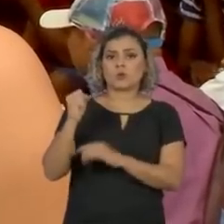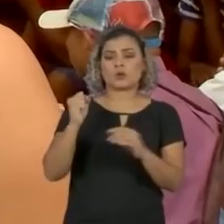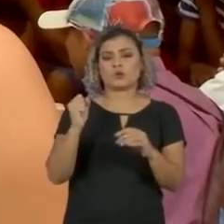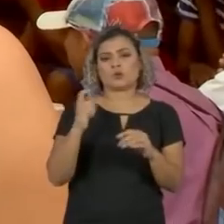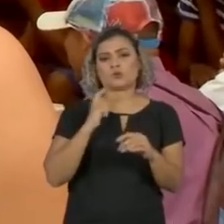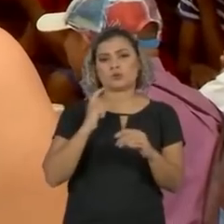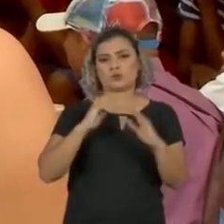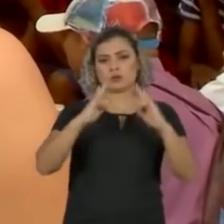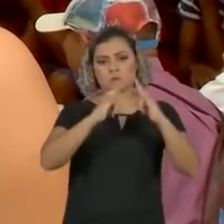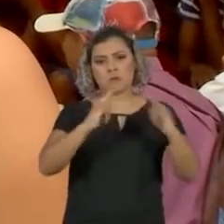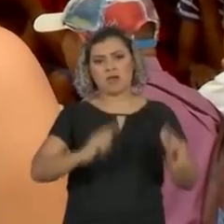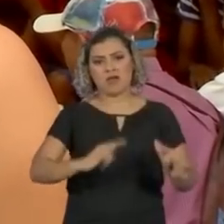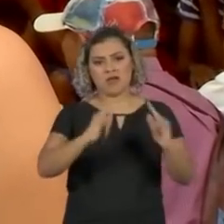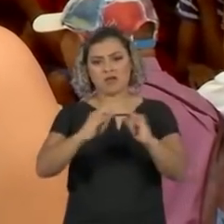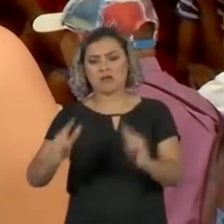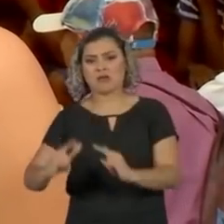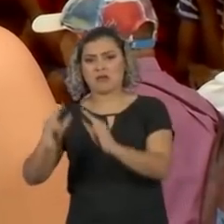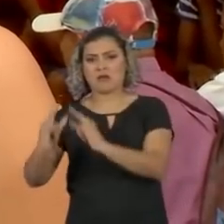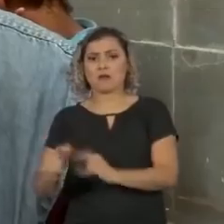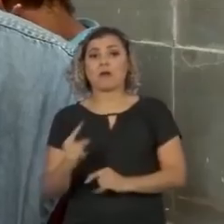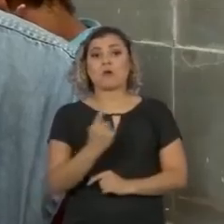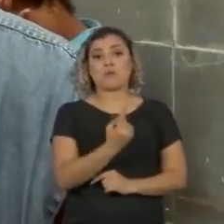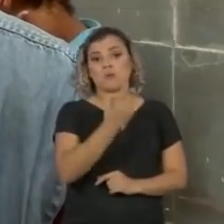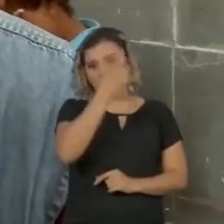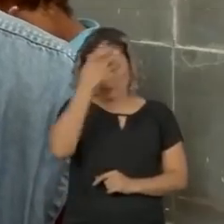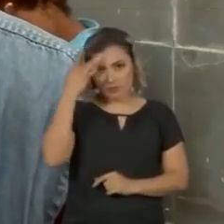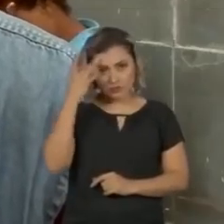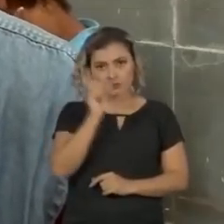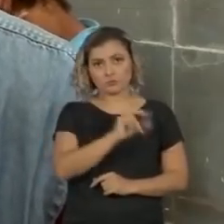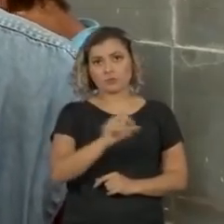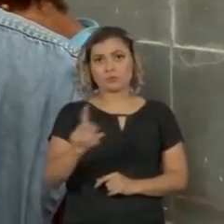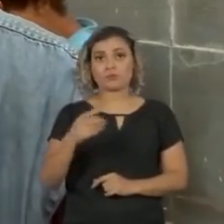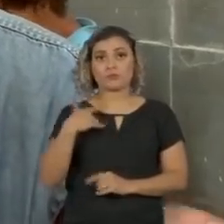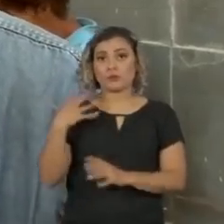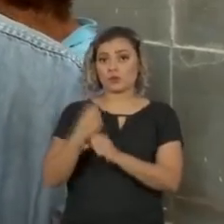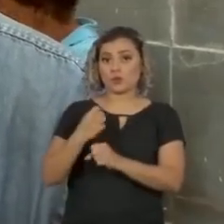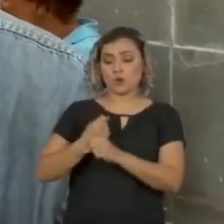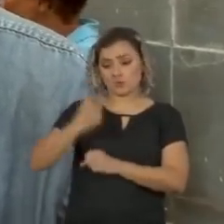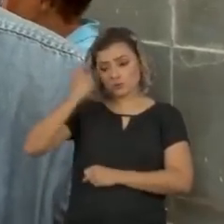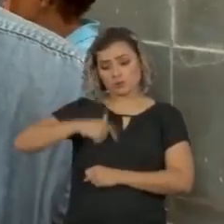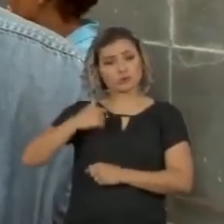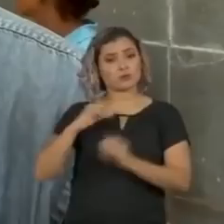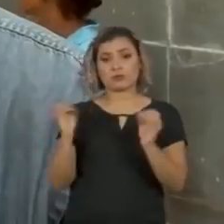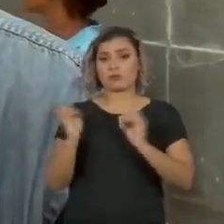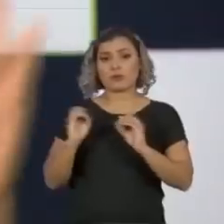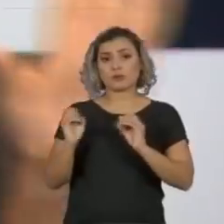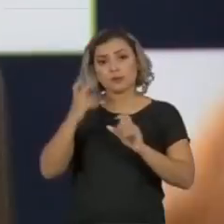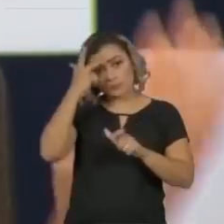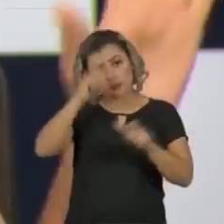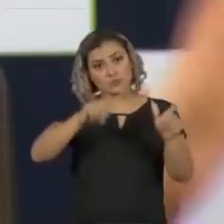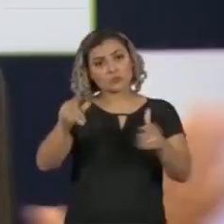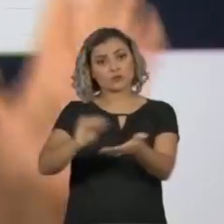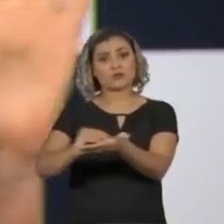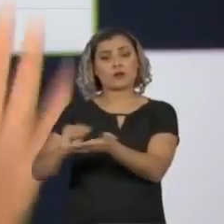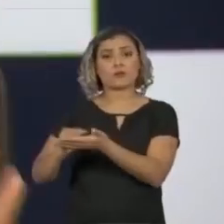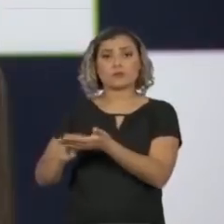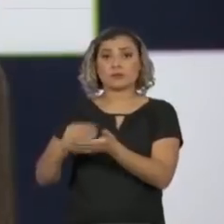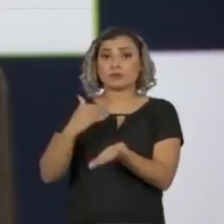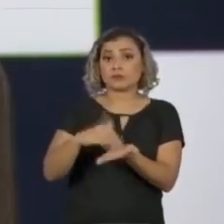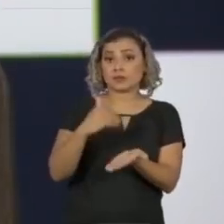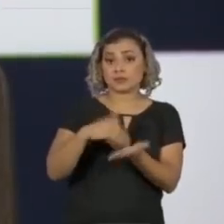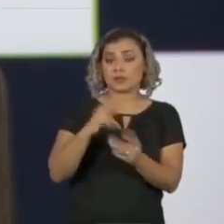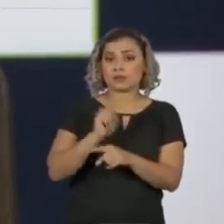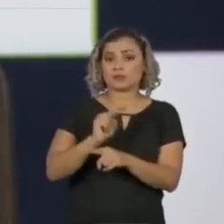barracas e mandaram contar cada barraca a uma pessoa. Eu não fui contado e conheço muitas pessoas também que não foram contadas. A secretária de